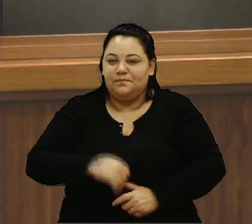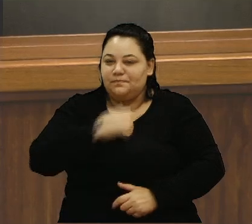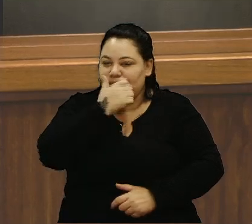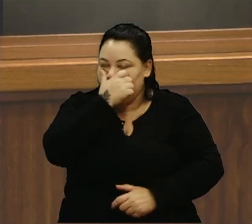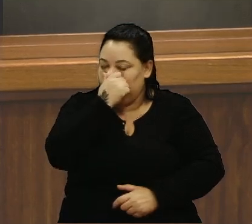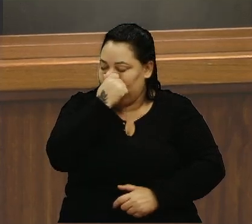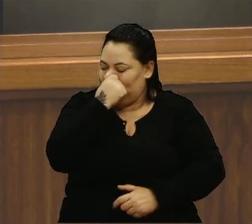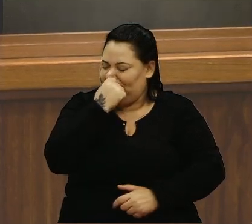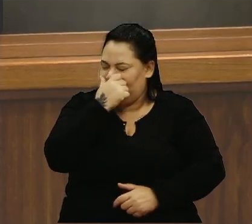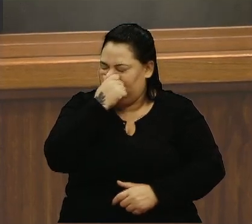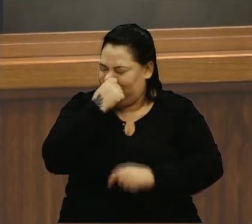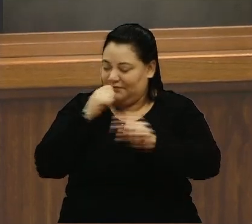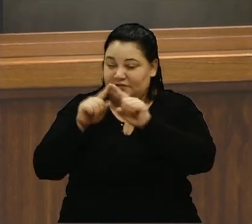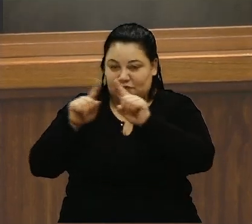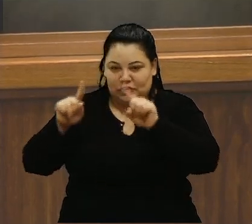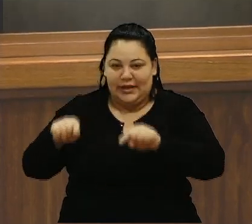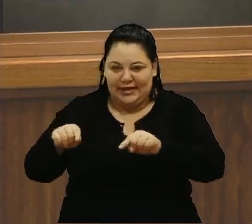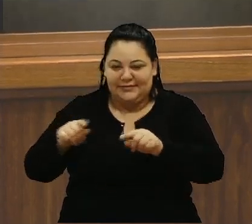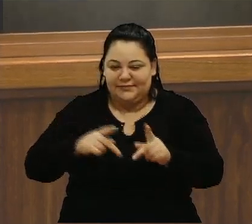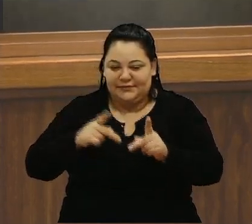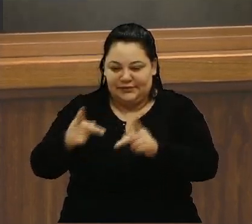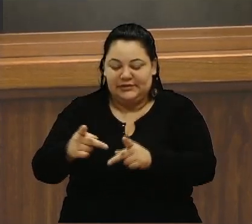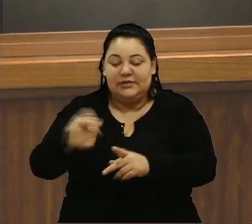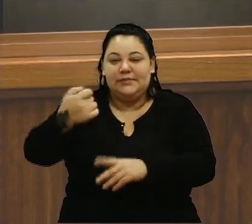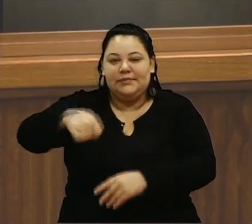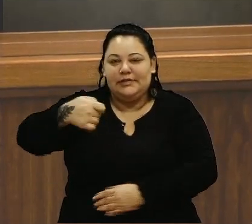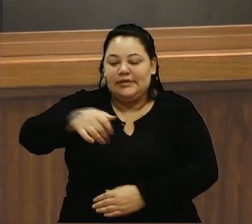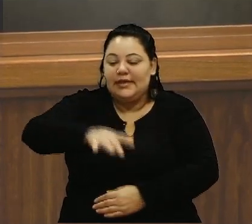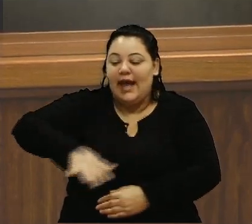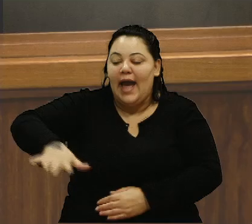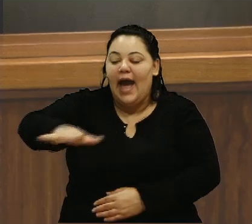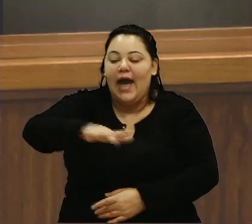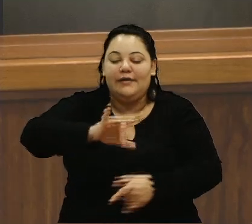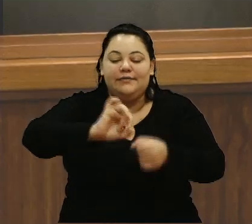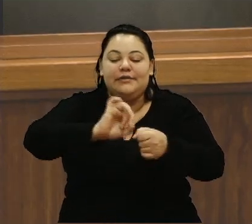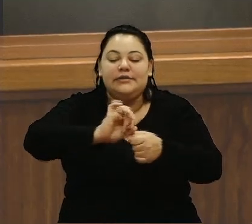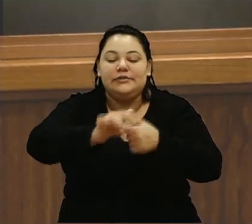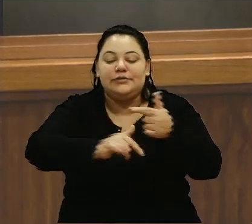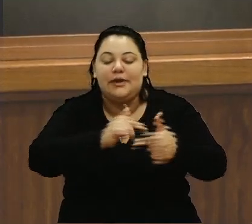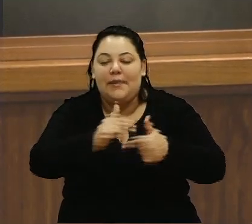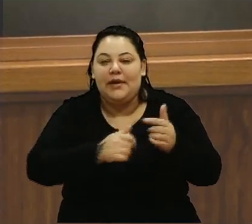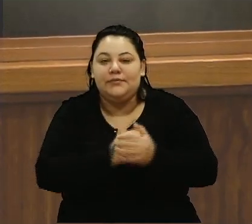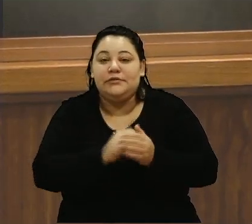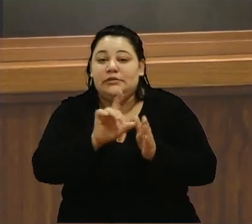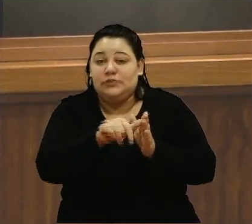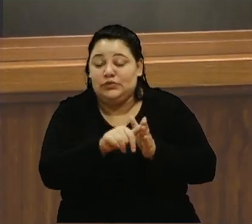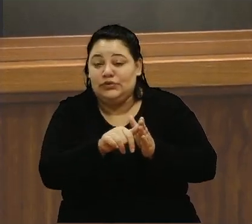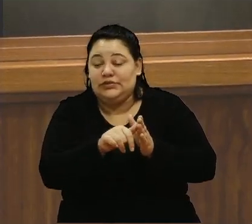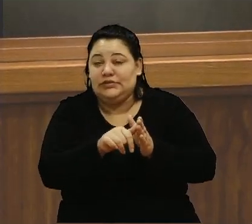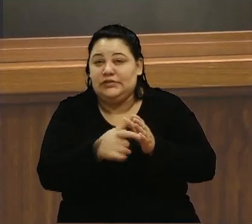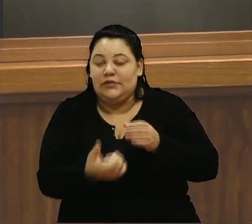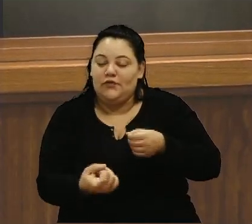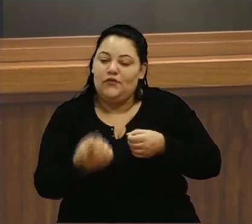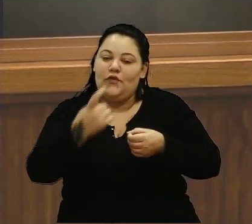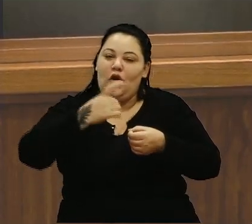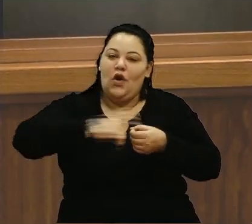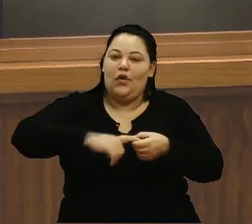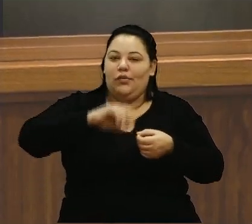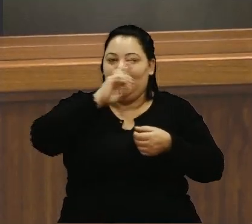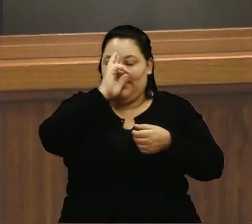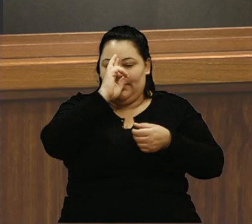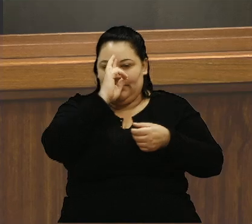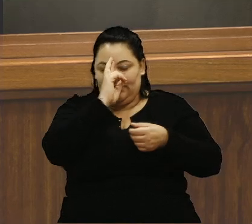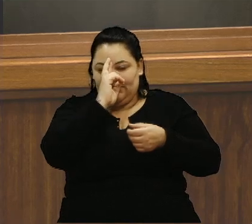comunitárias, os agentes, muitas vezes têm que ir na área, fazer seu trabalho, ao meio-dia, retornar ao UBS